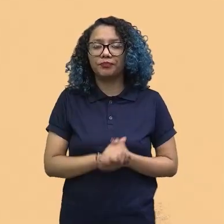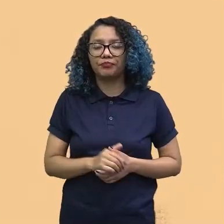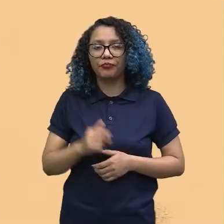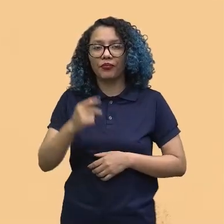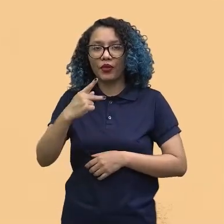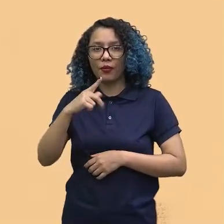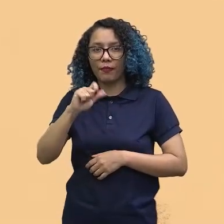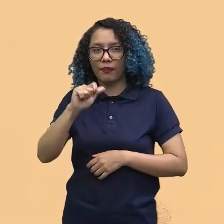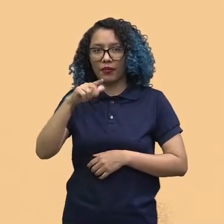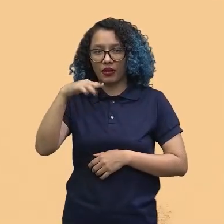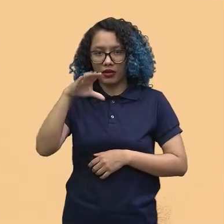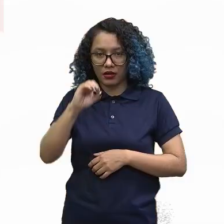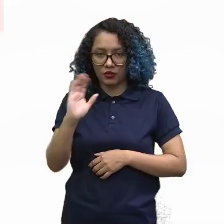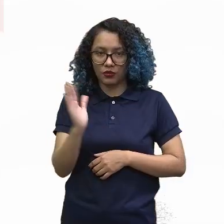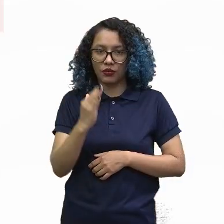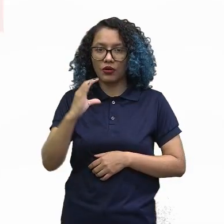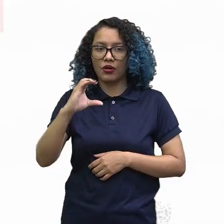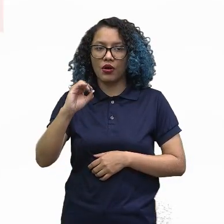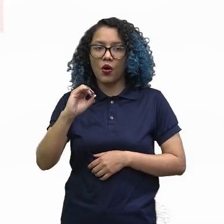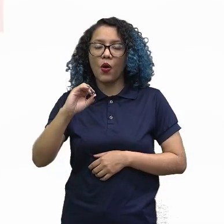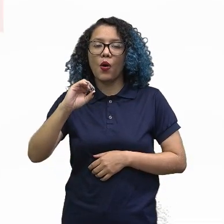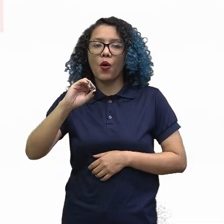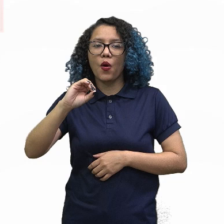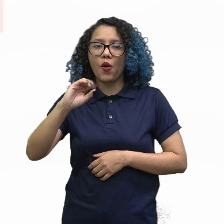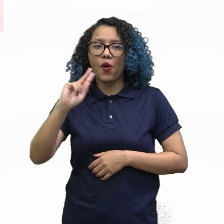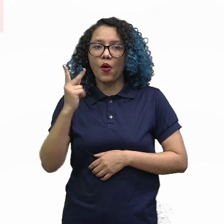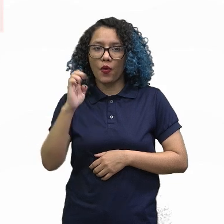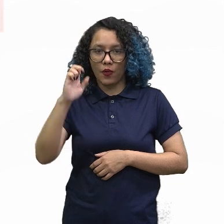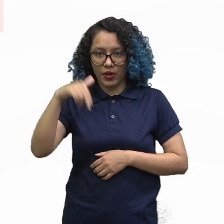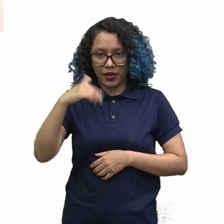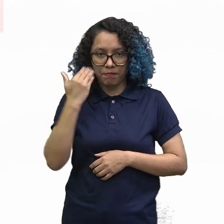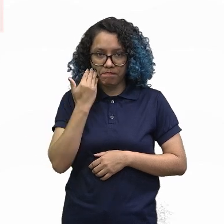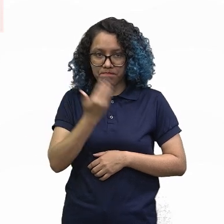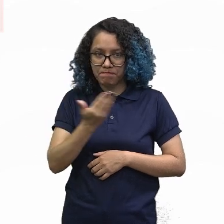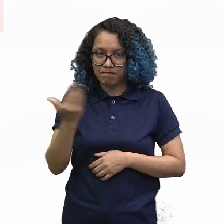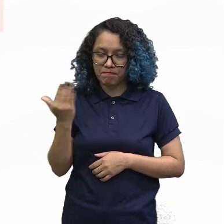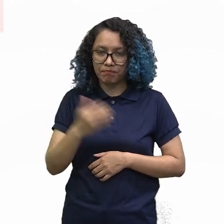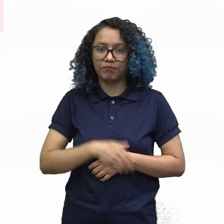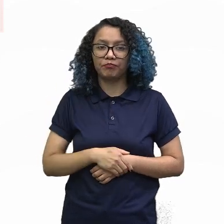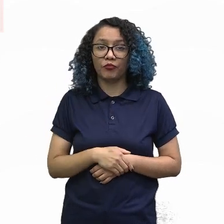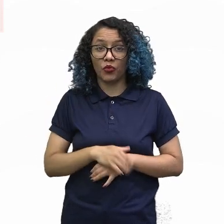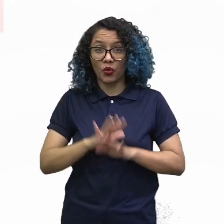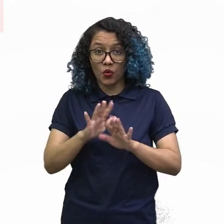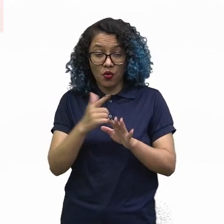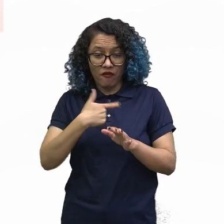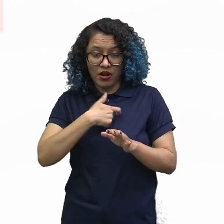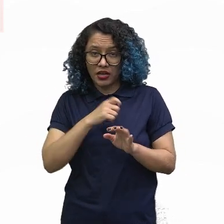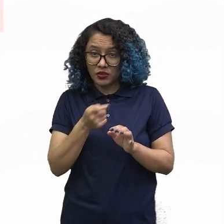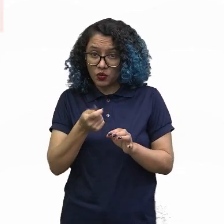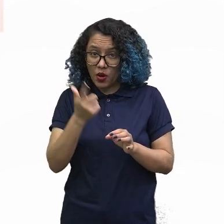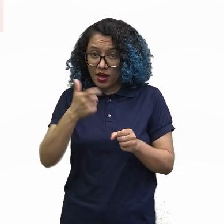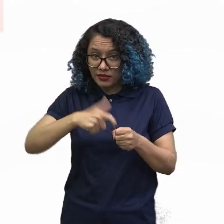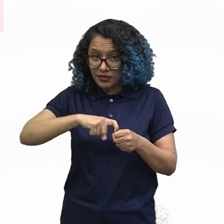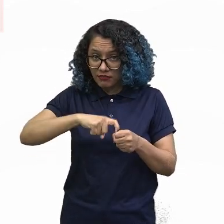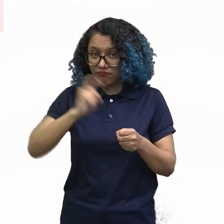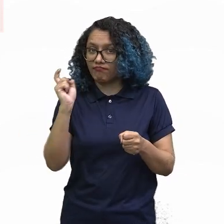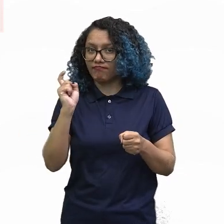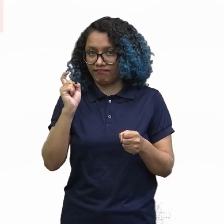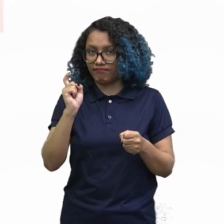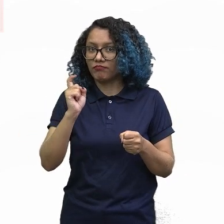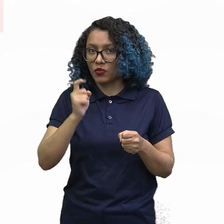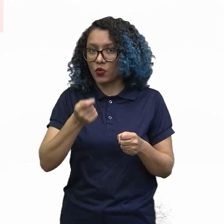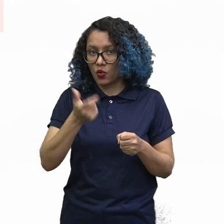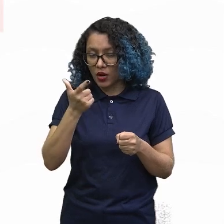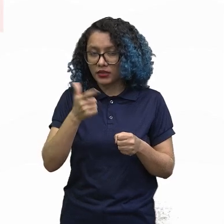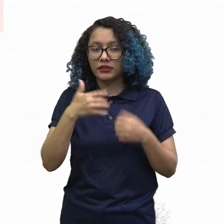Cohen. Olha só, o Vargas estava prestes a sair do poder.